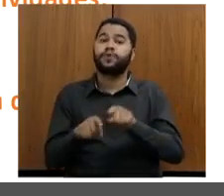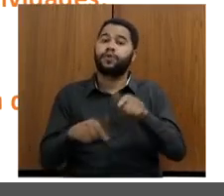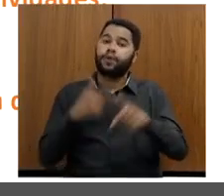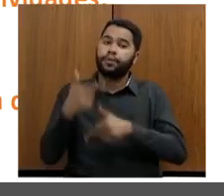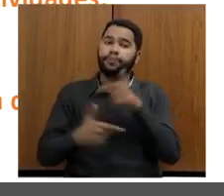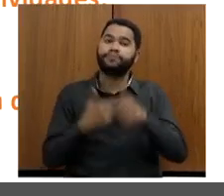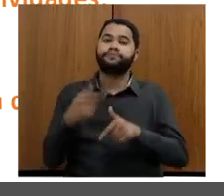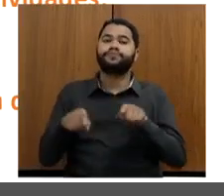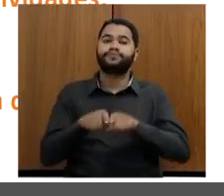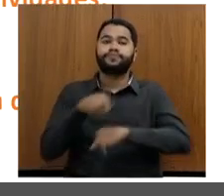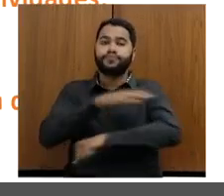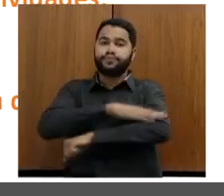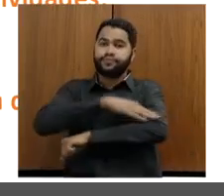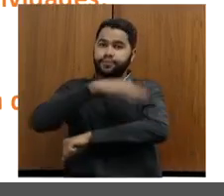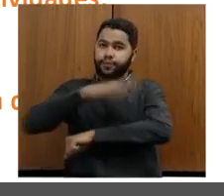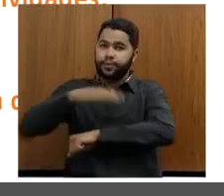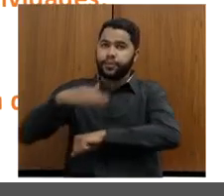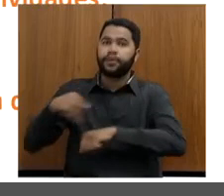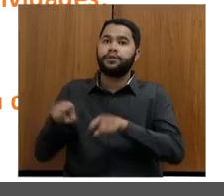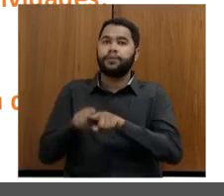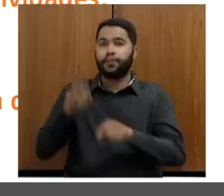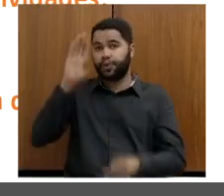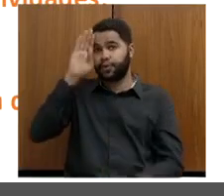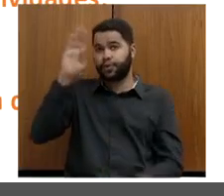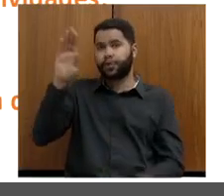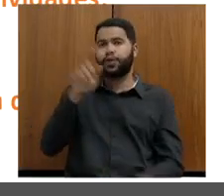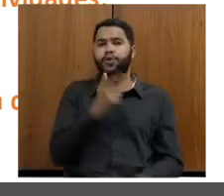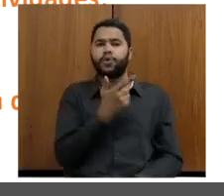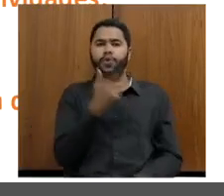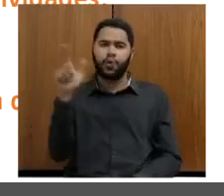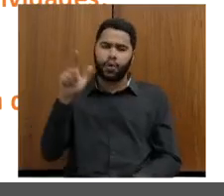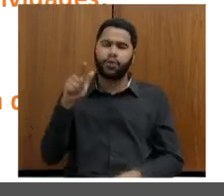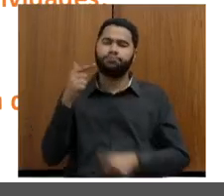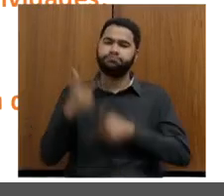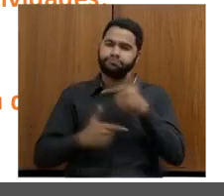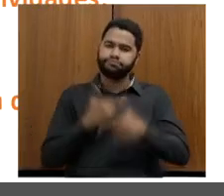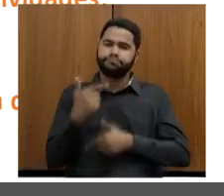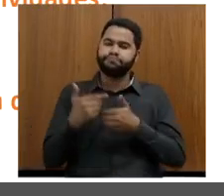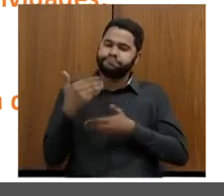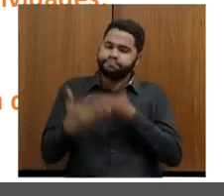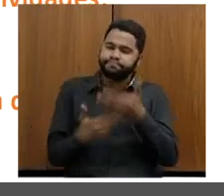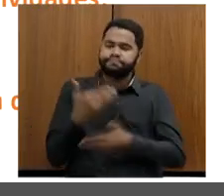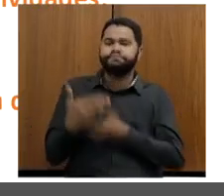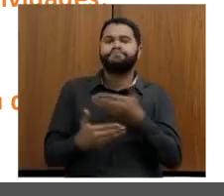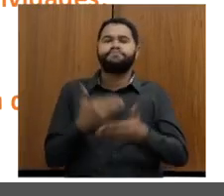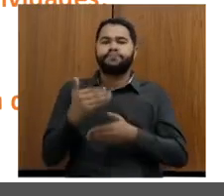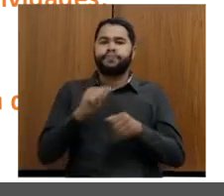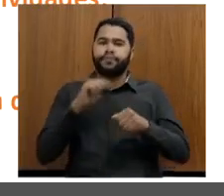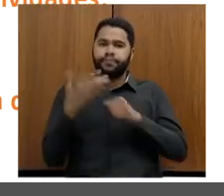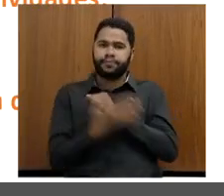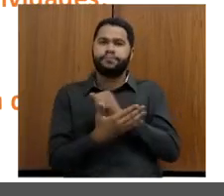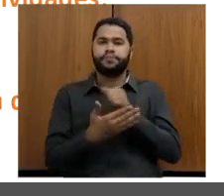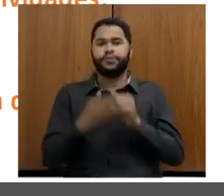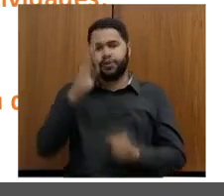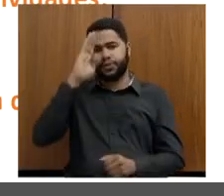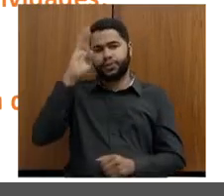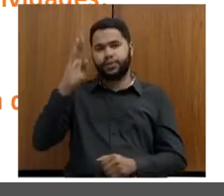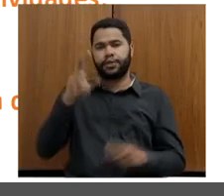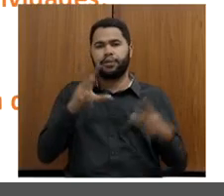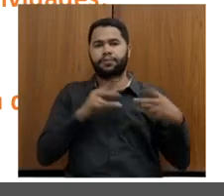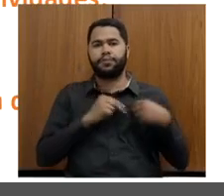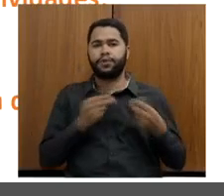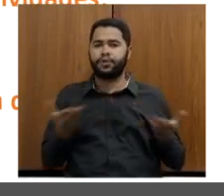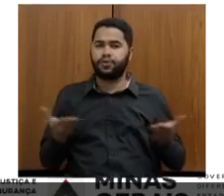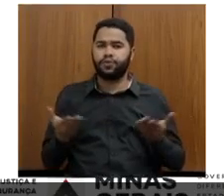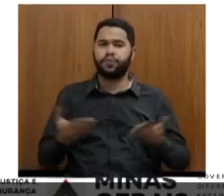ações de busca em Brumadinho que também é um destaque e outras atividades desenvolvidas durante a pandemia que merecem destaque nesta